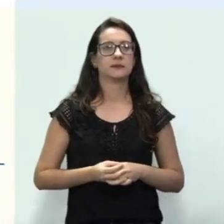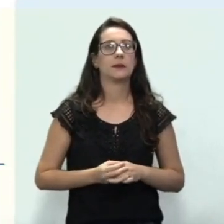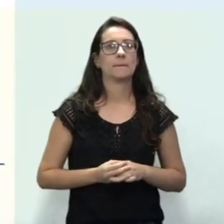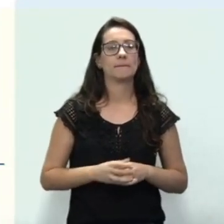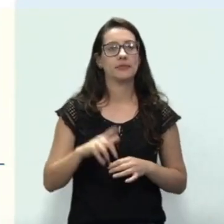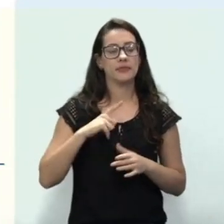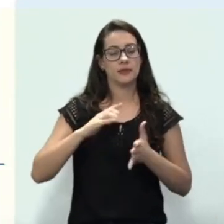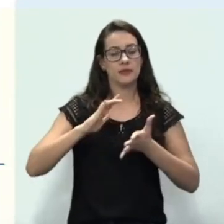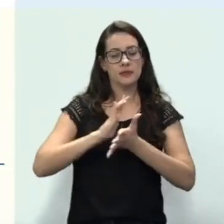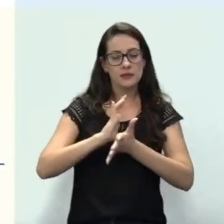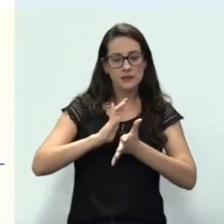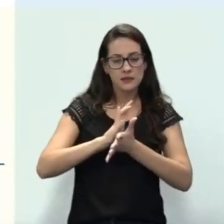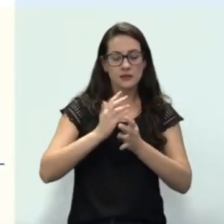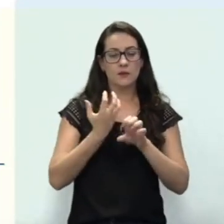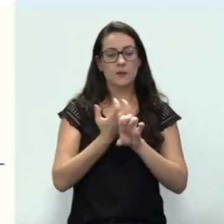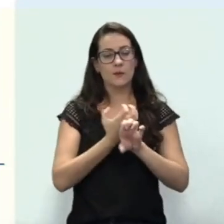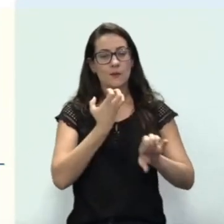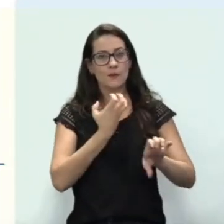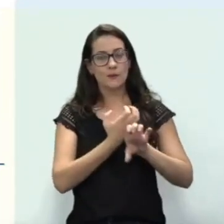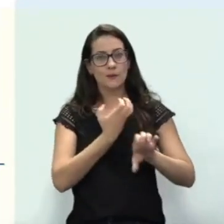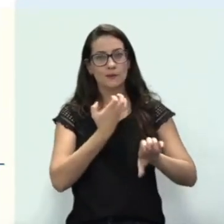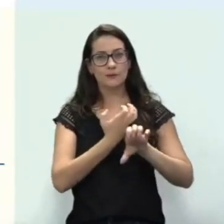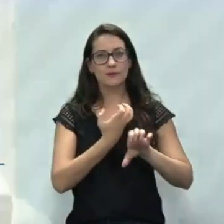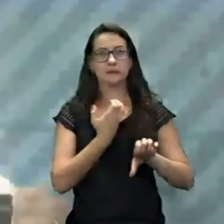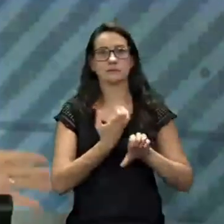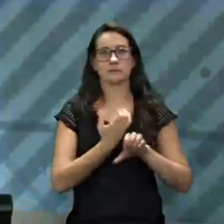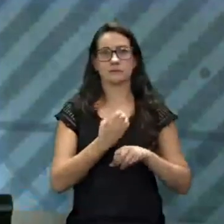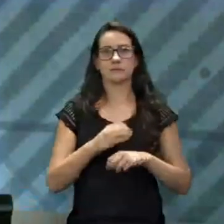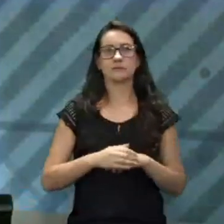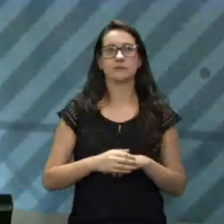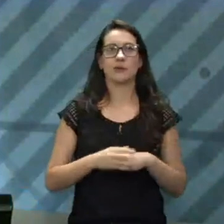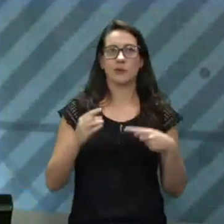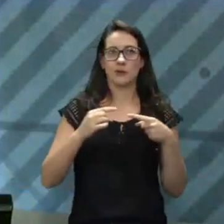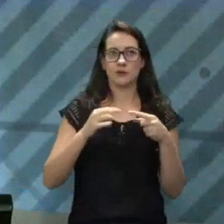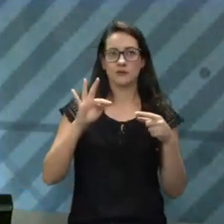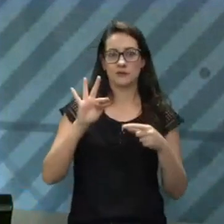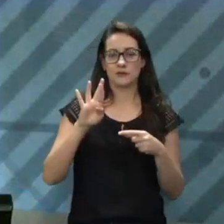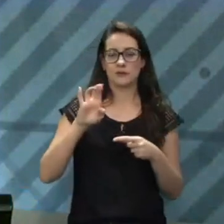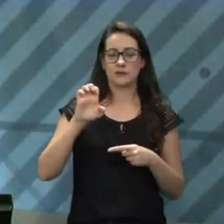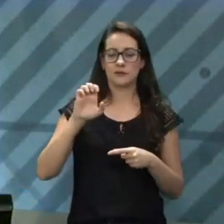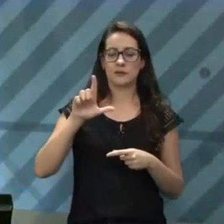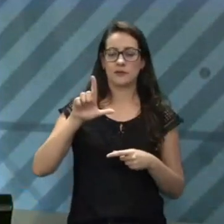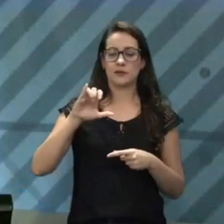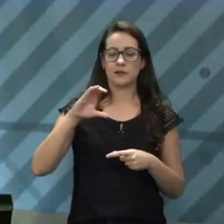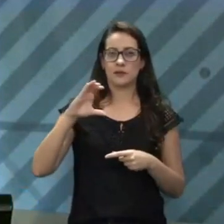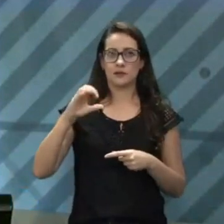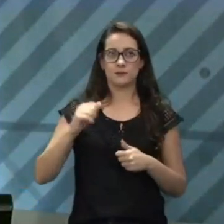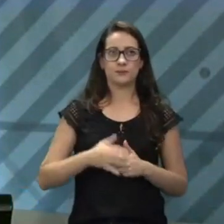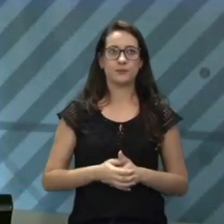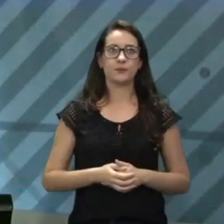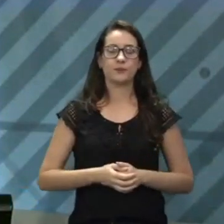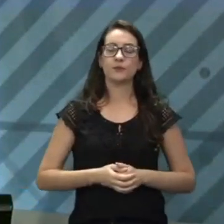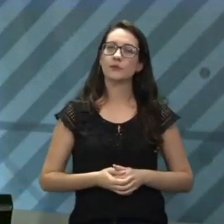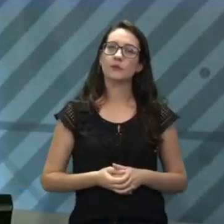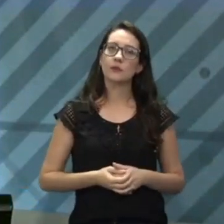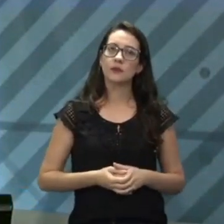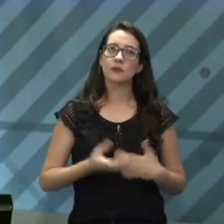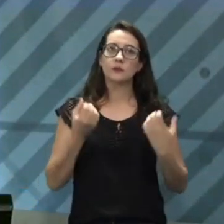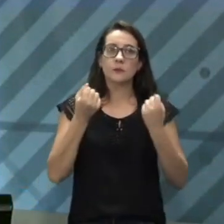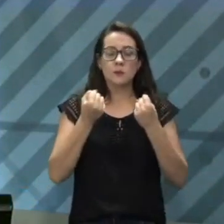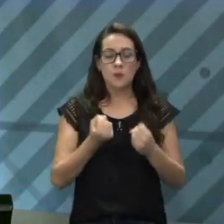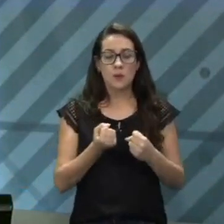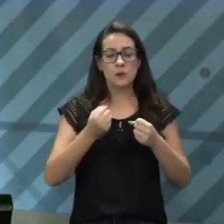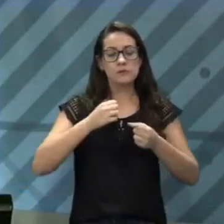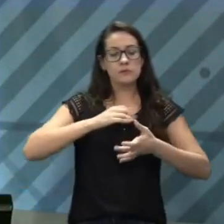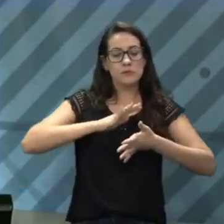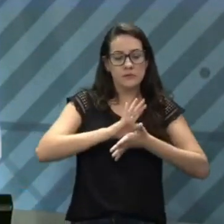tração e compressão no modelo de treliça, né? Como a gente sabe pelo modelo de resistência dos materiais. Então, a gente tem cargas de compressão